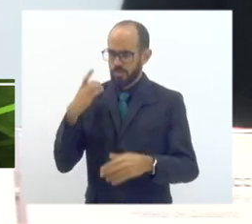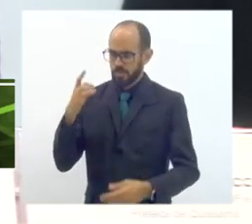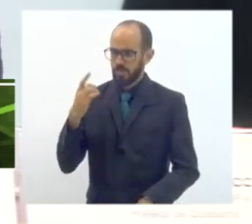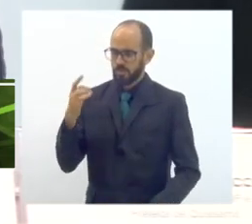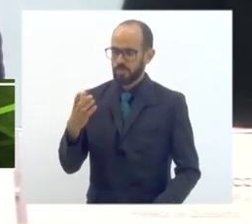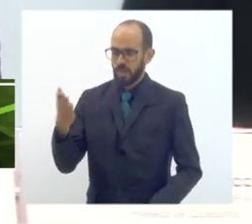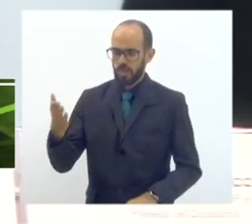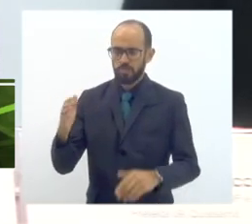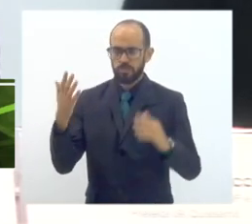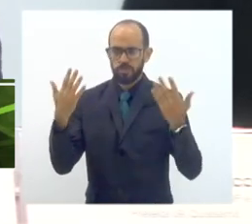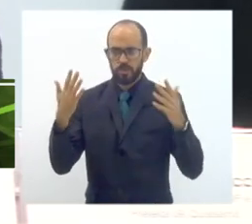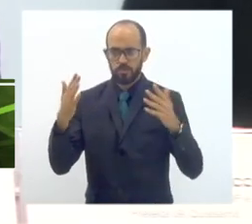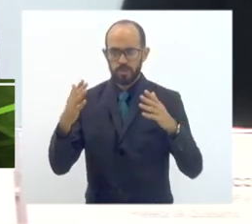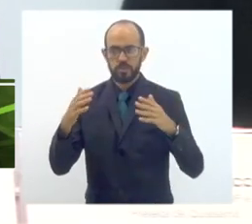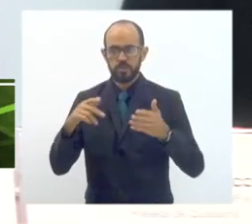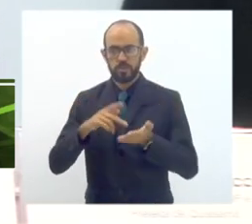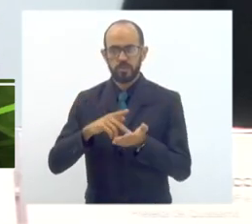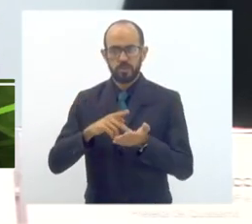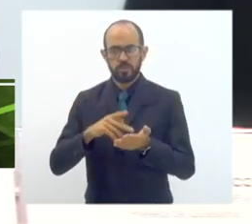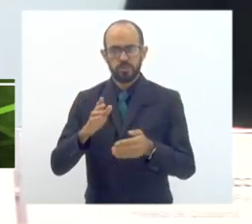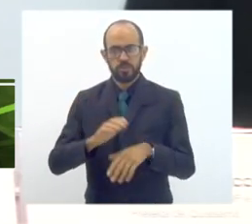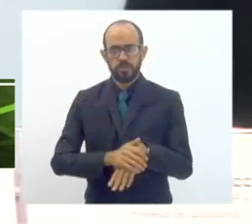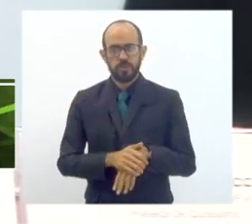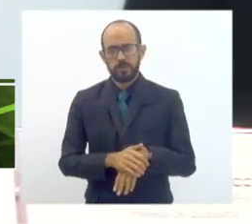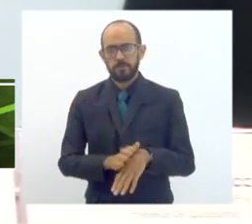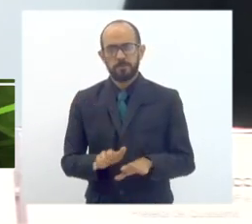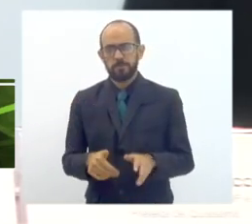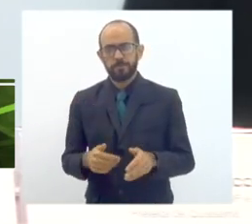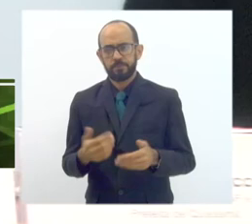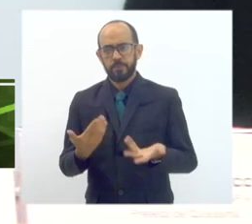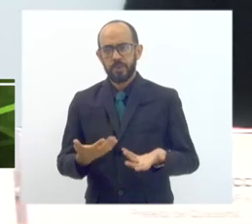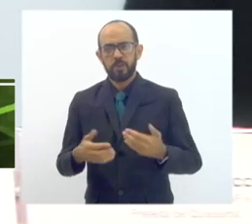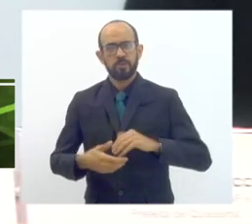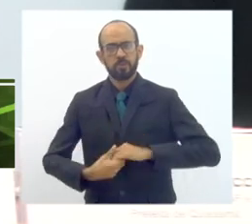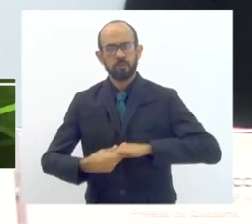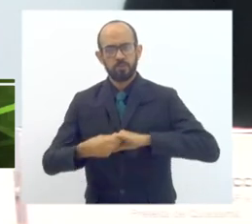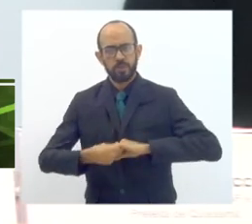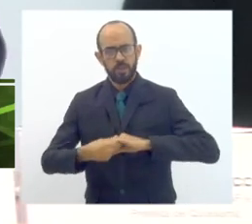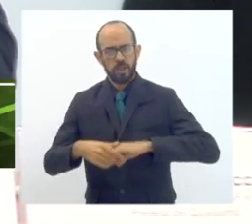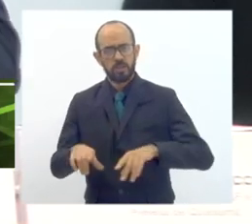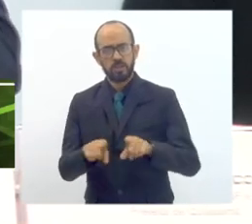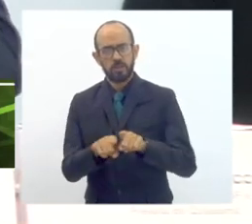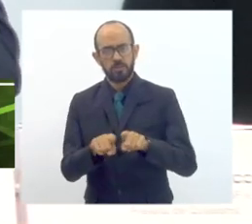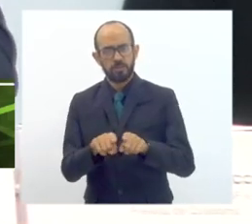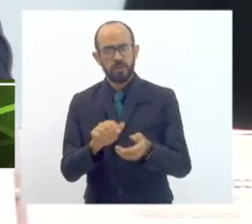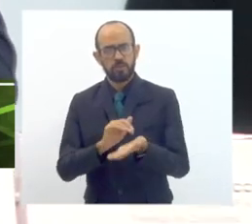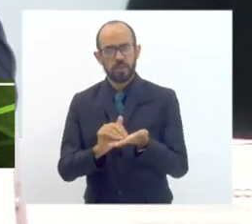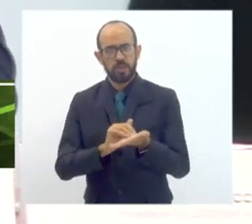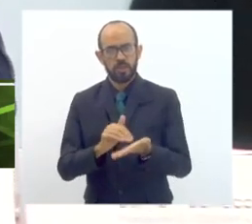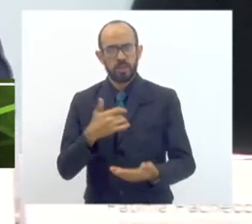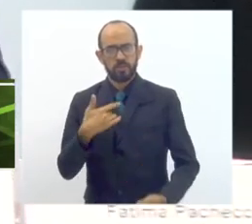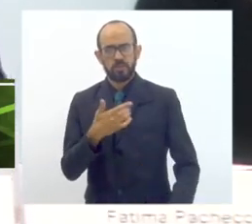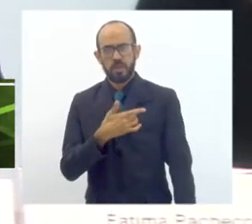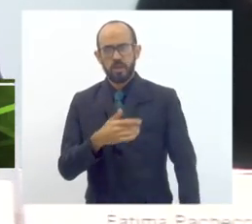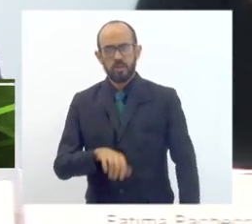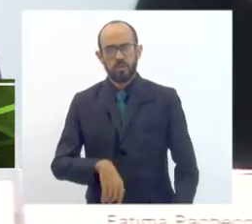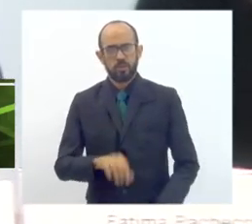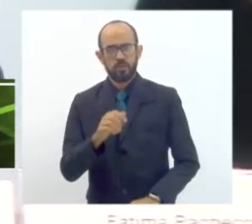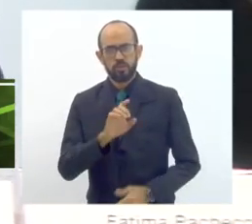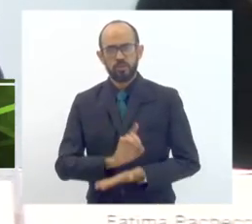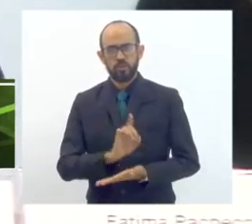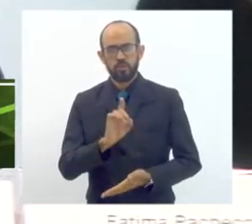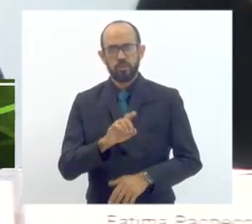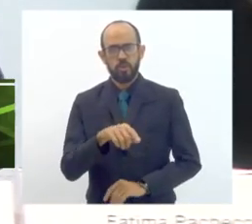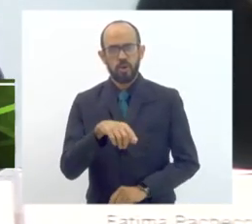Obrigado por todo o seu empenho. Quero cumprimentar o secretário de Saúde do Estado do Rio de Janeiro, doutor Alexandre